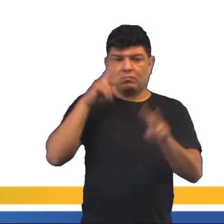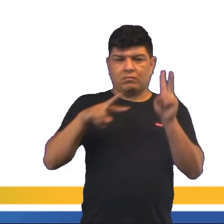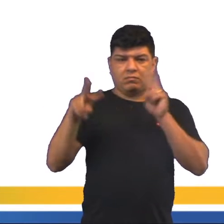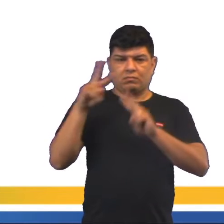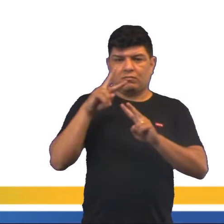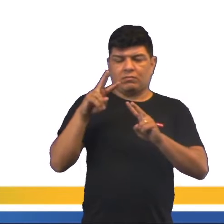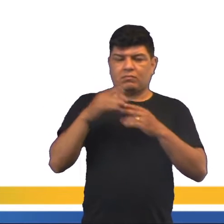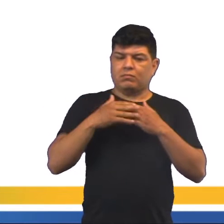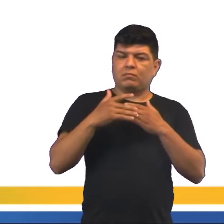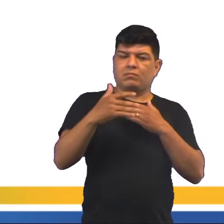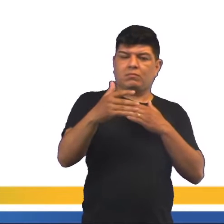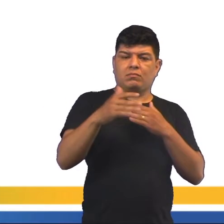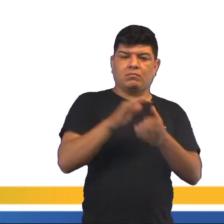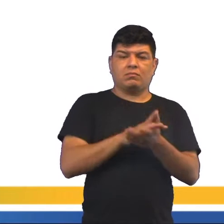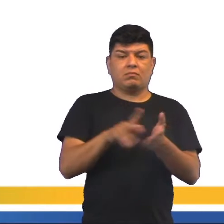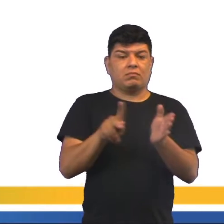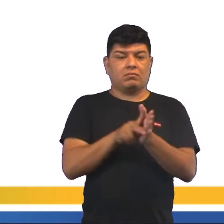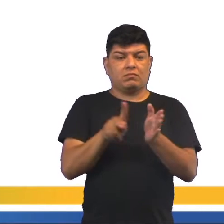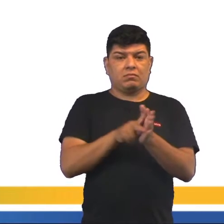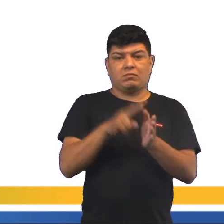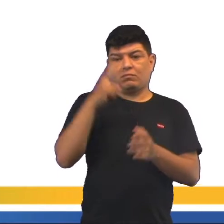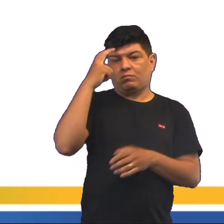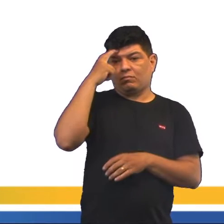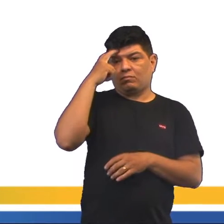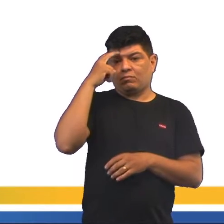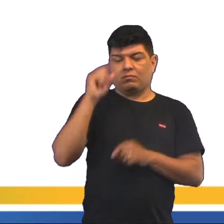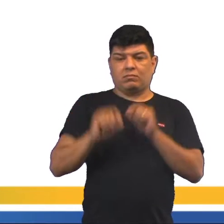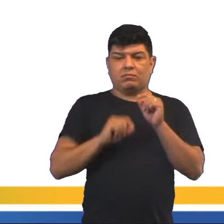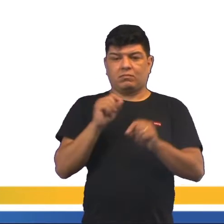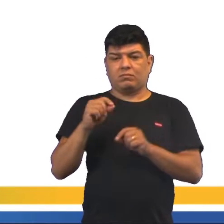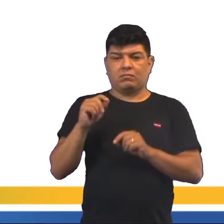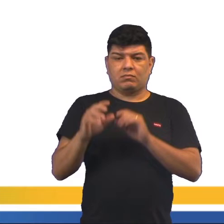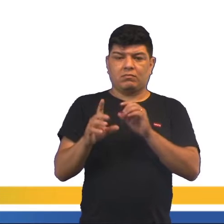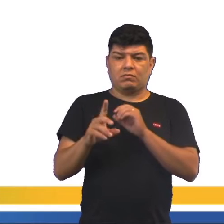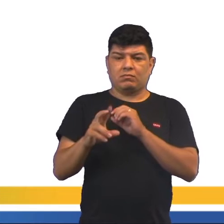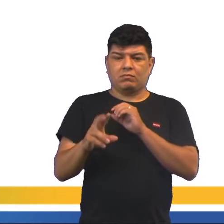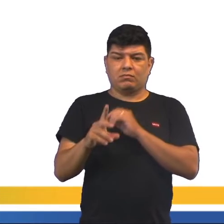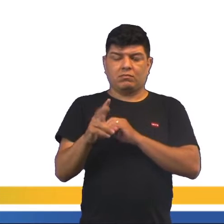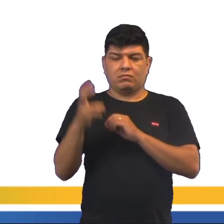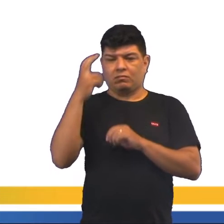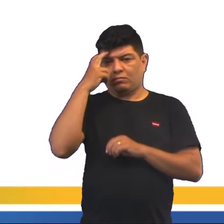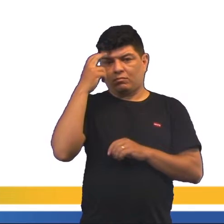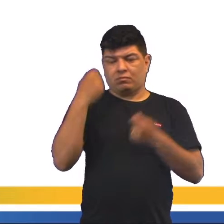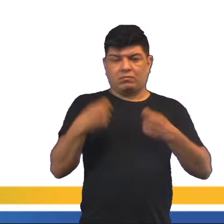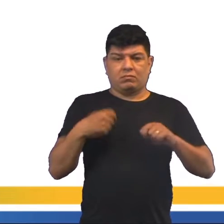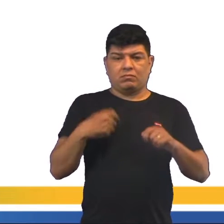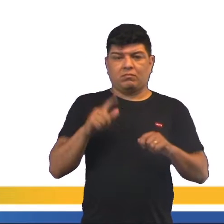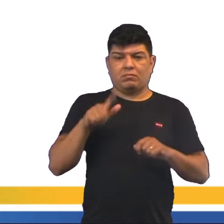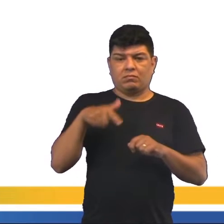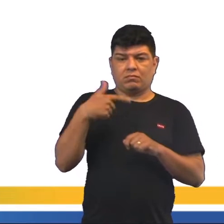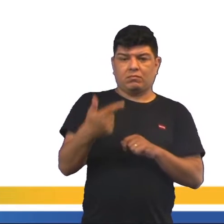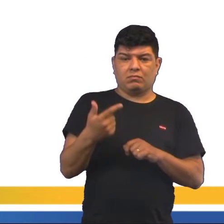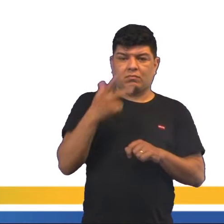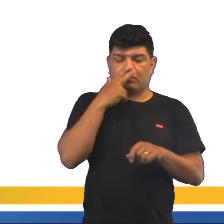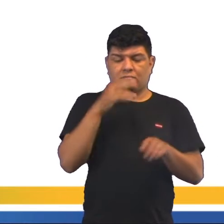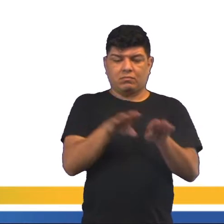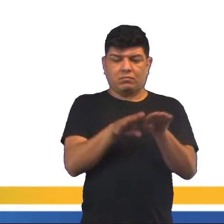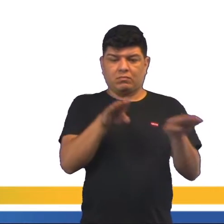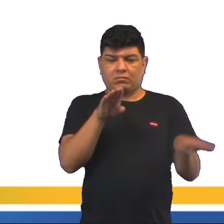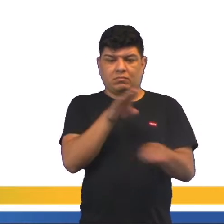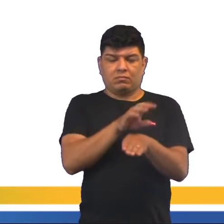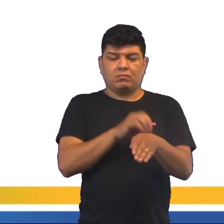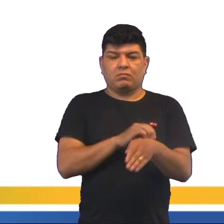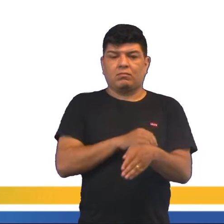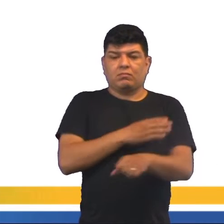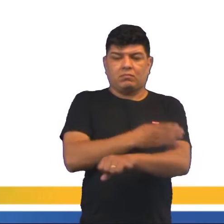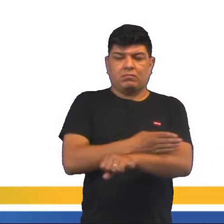por partir da sua própria cultura para estabelecer uma hierarquia cultural, tende a ver o estrangeiro como alguém inferior,